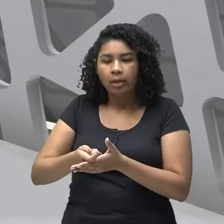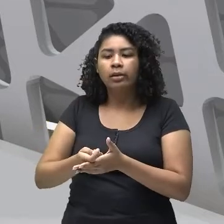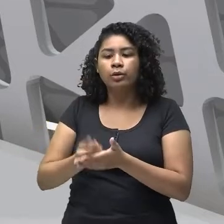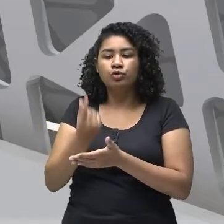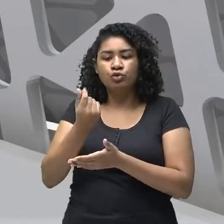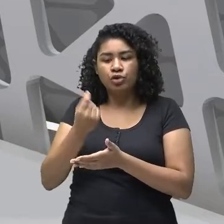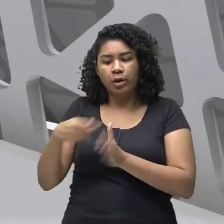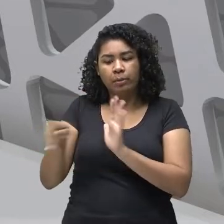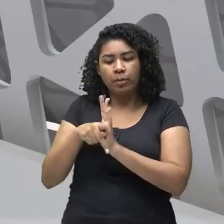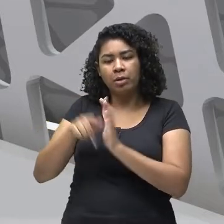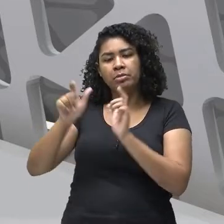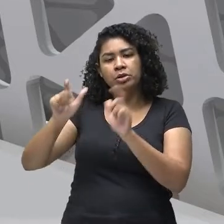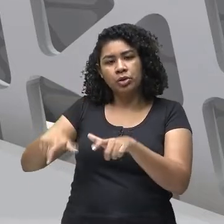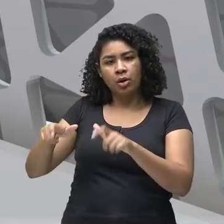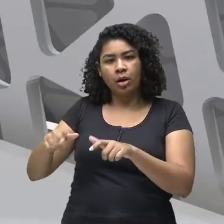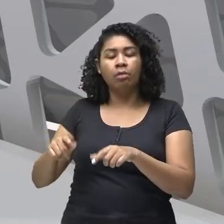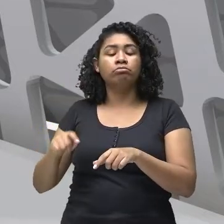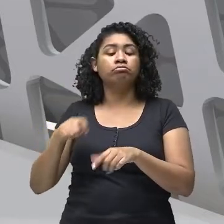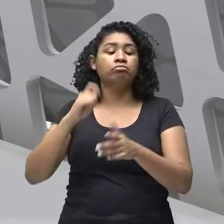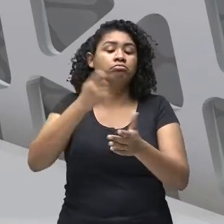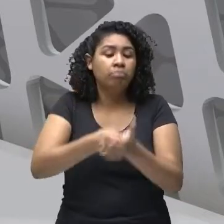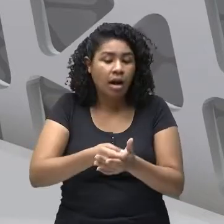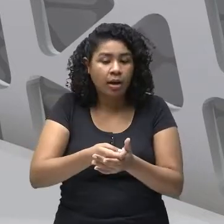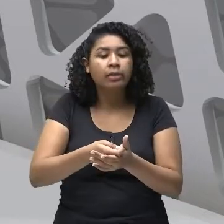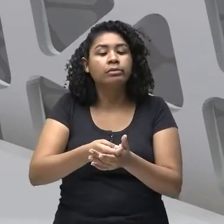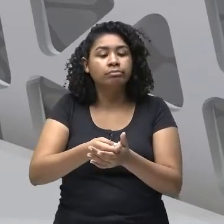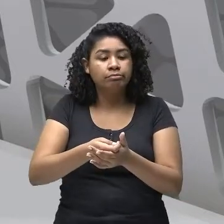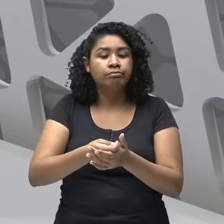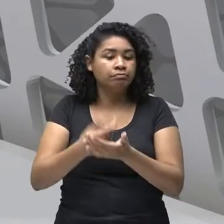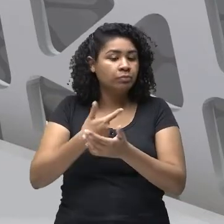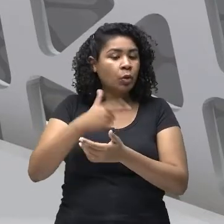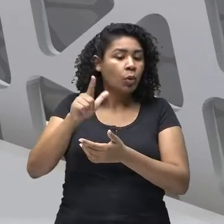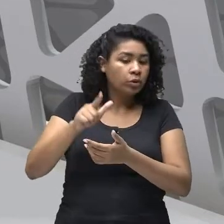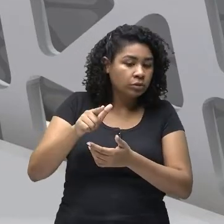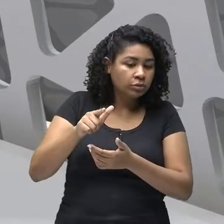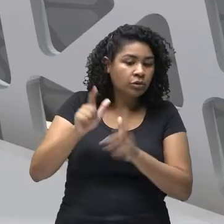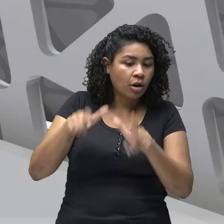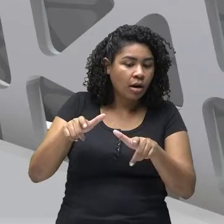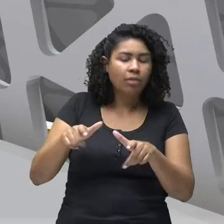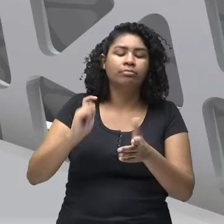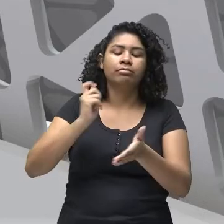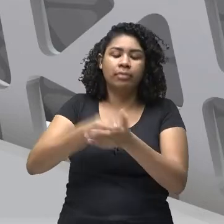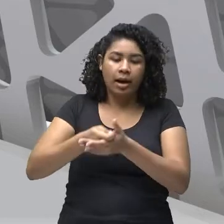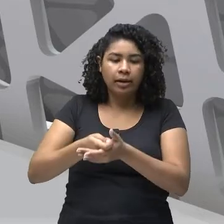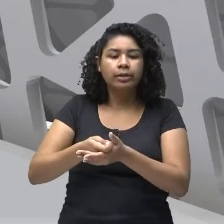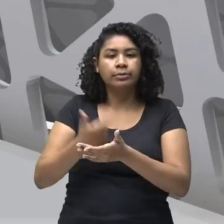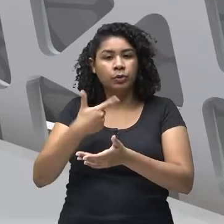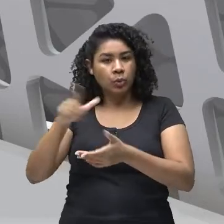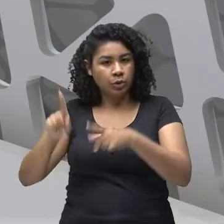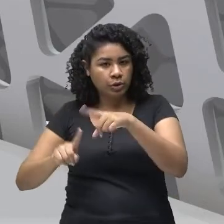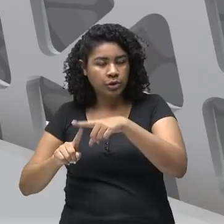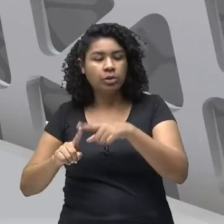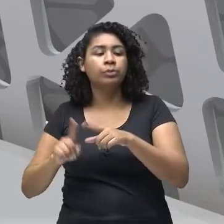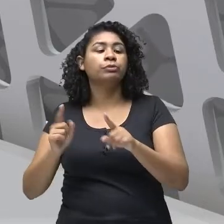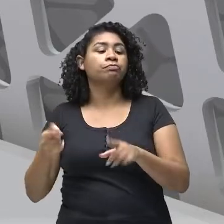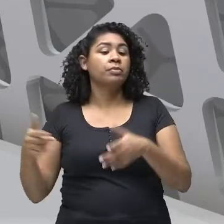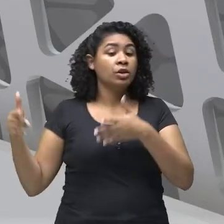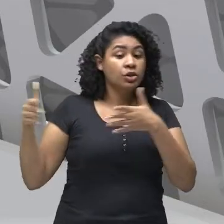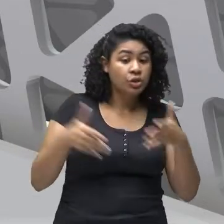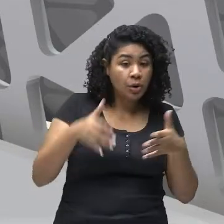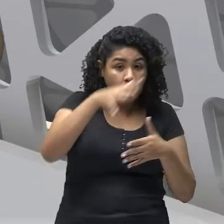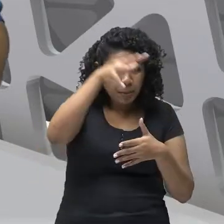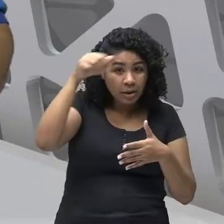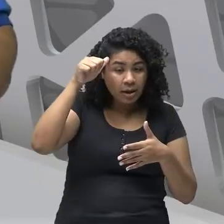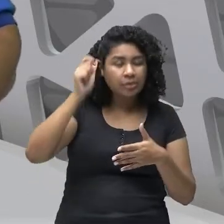tá? E quando chega em Manaus, você teria que pagar um outro pedágio para entrar na cidade. Depois de pagar todos esses pedágios, o pedágio é